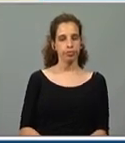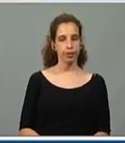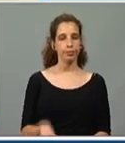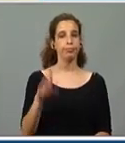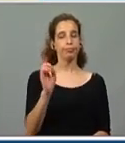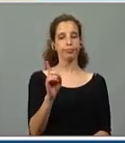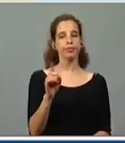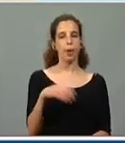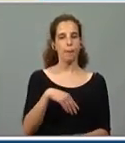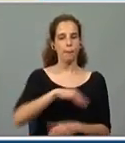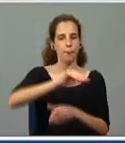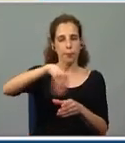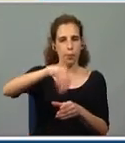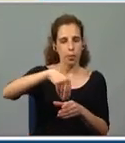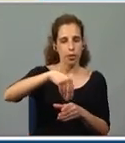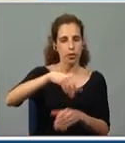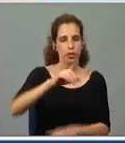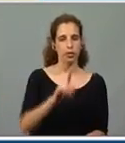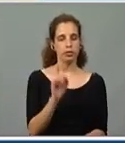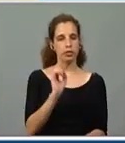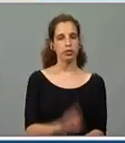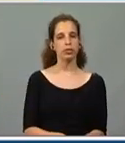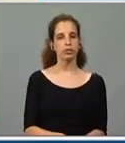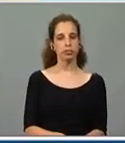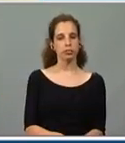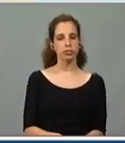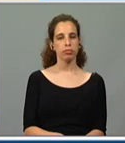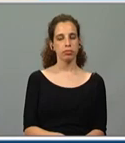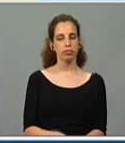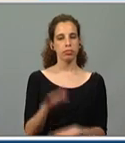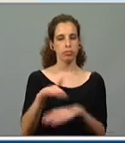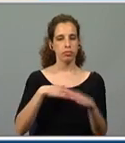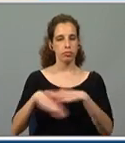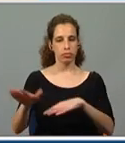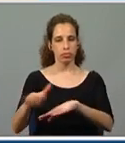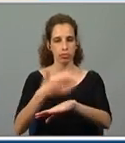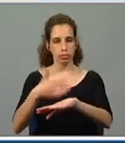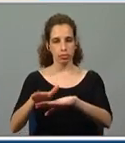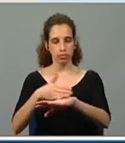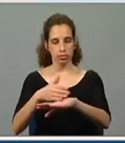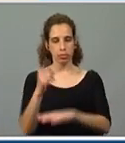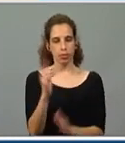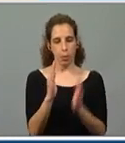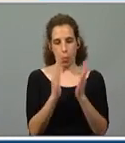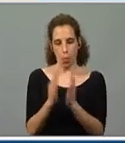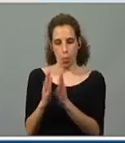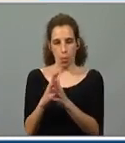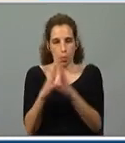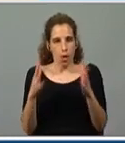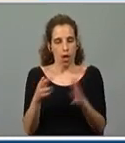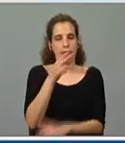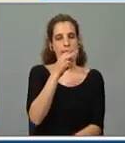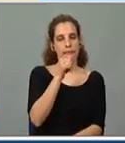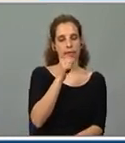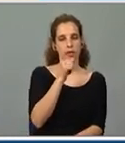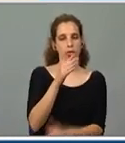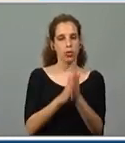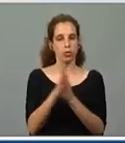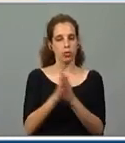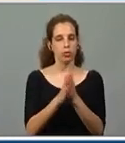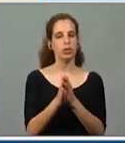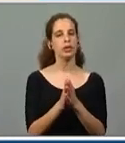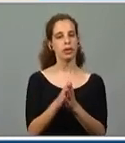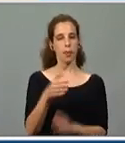Temos então aqui uma mistura heterogénea e vamos então proceder à separação destes pedaços maiores da areia utilizando